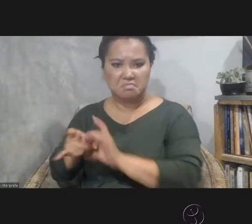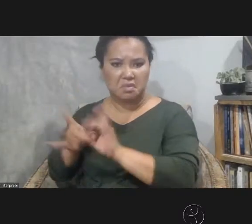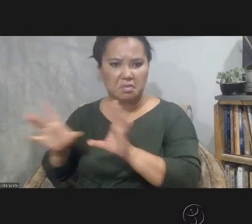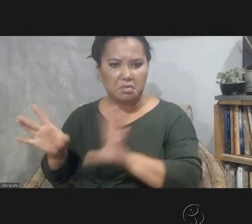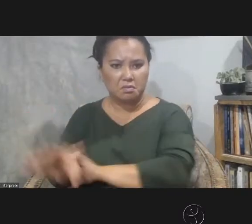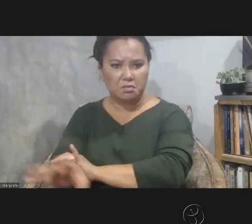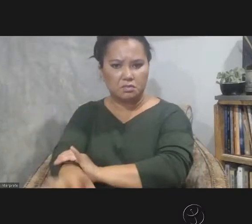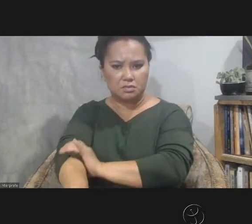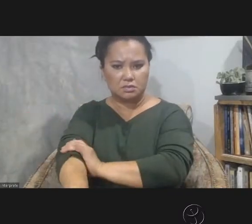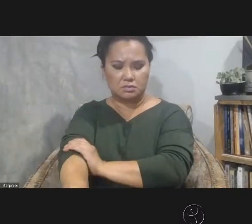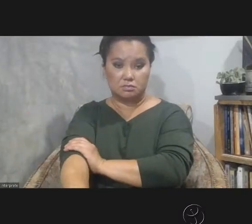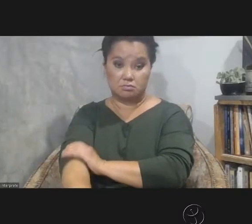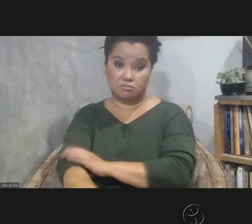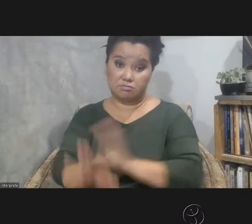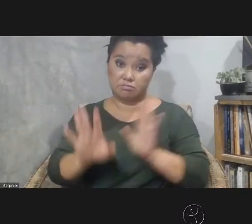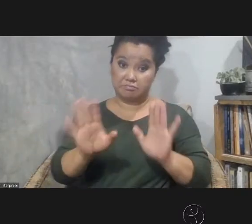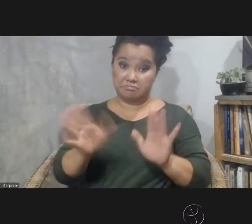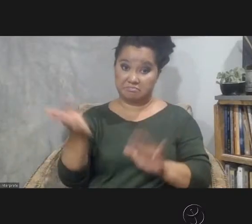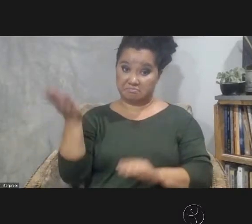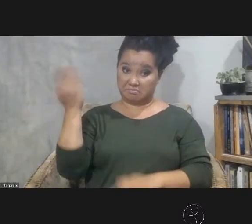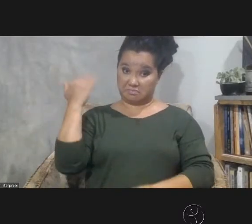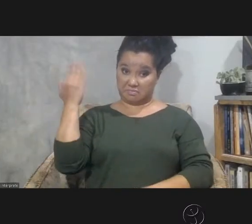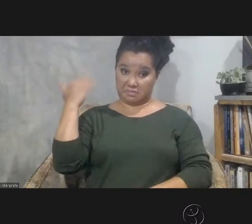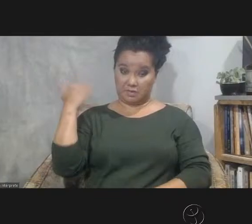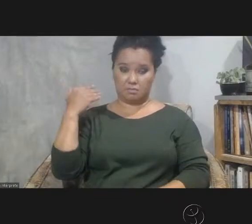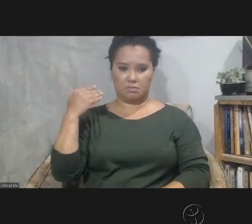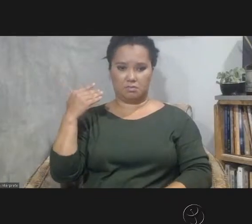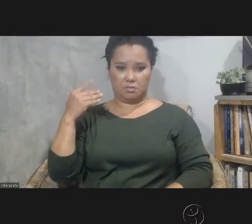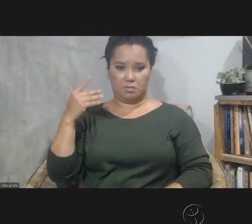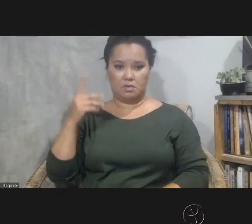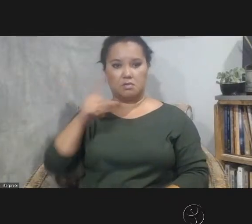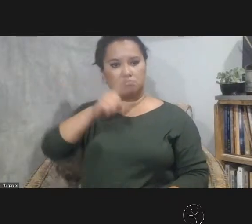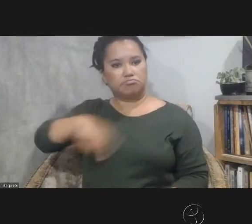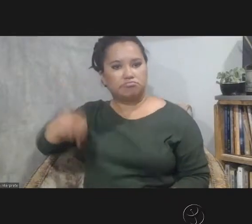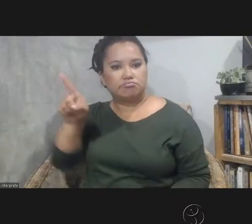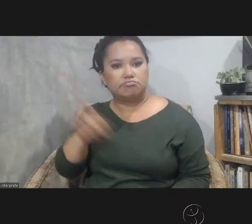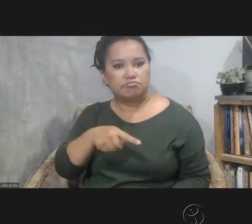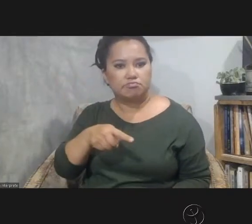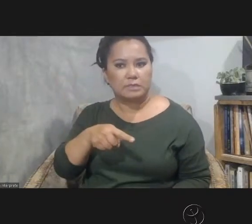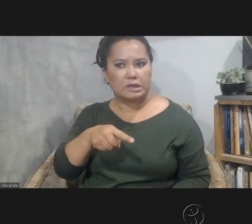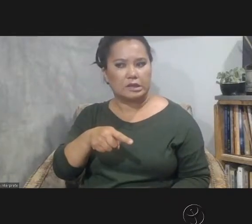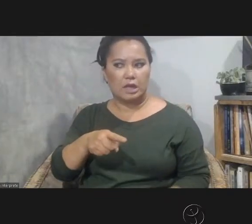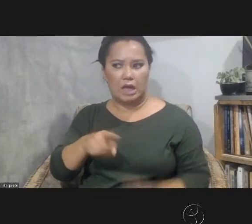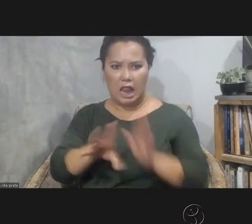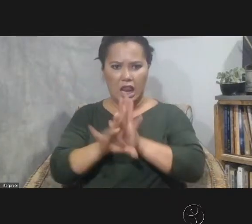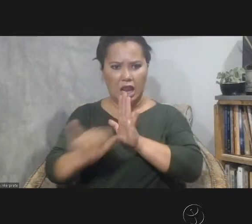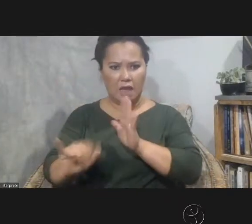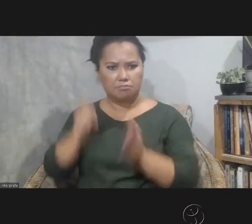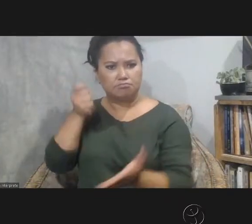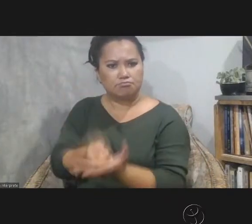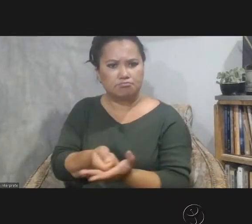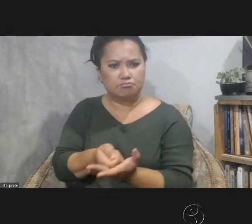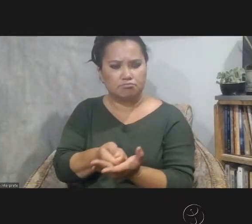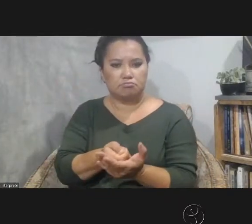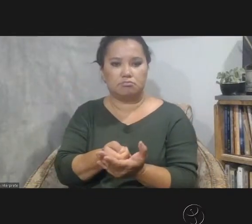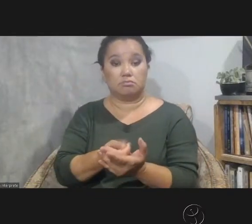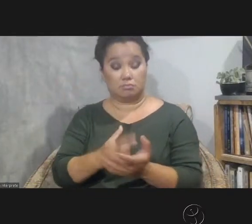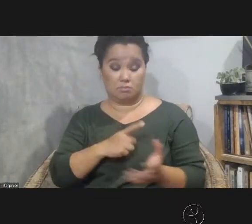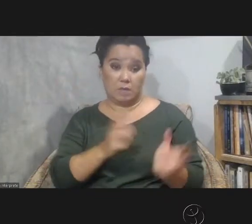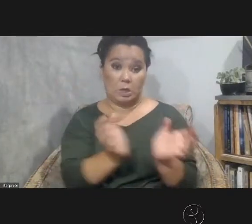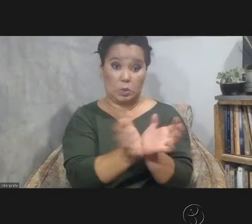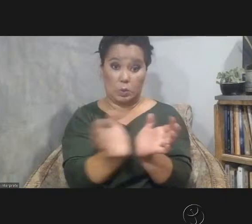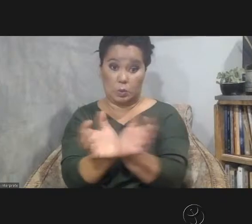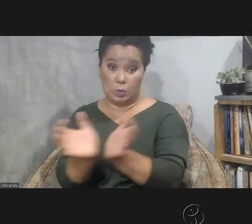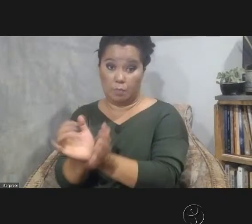Anteriormente, tinham sido banidos e a lei tinha sido aplicada. as instituições financeiras